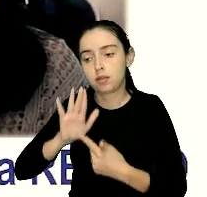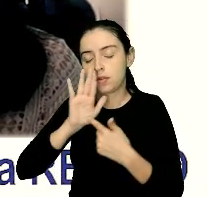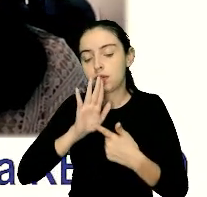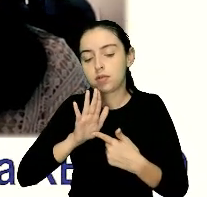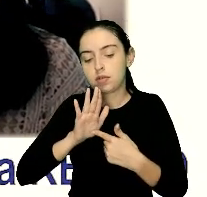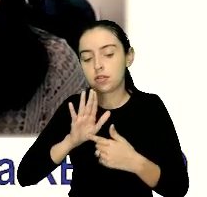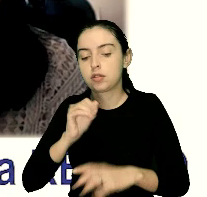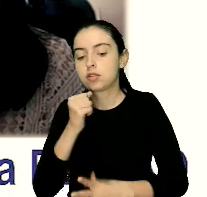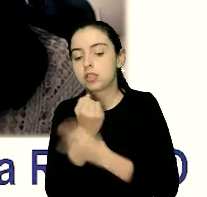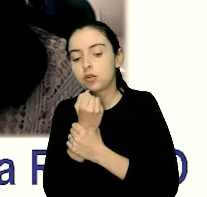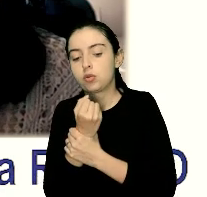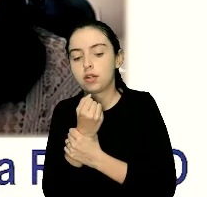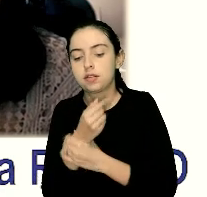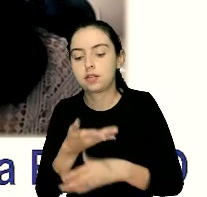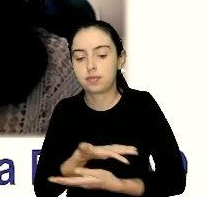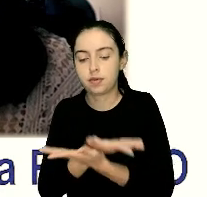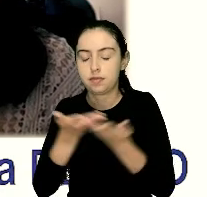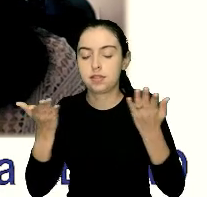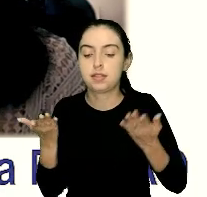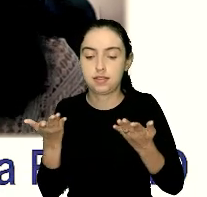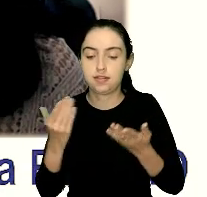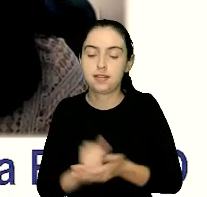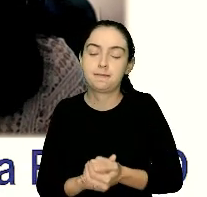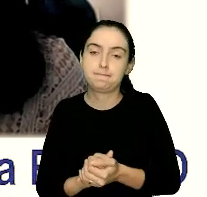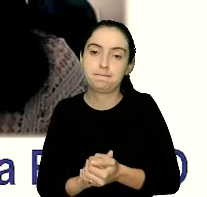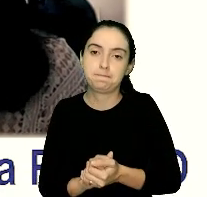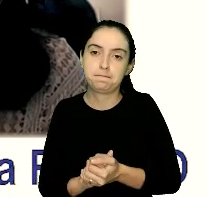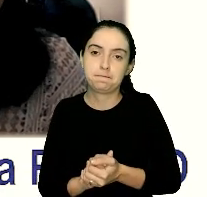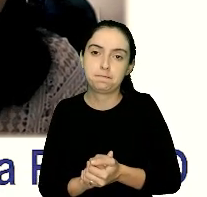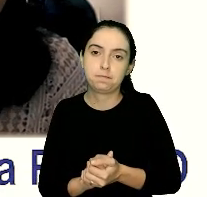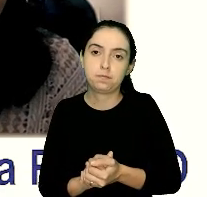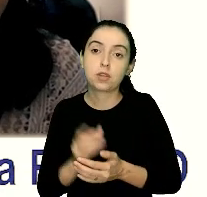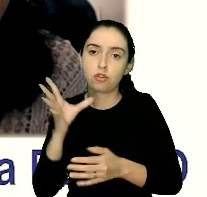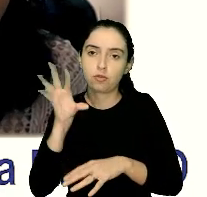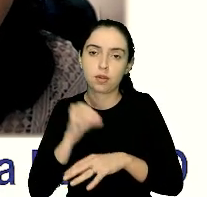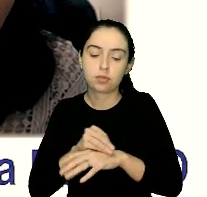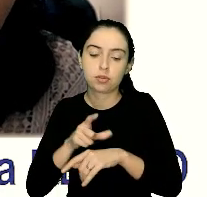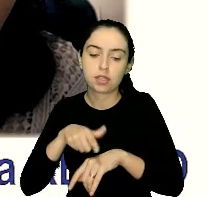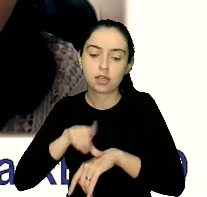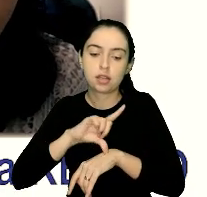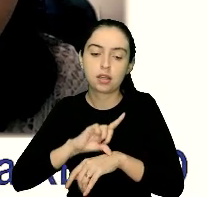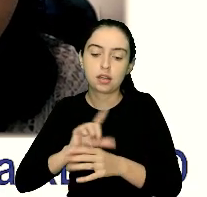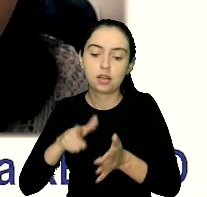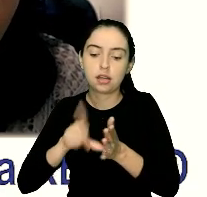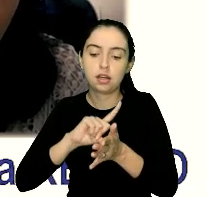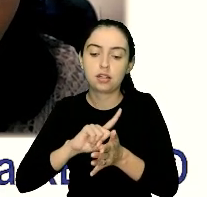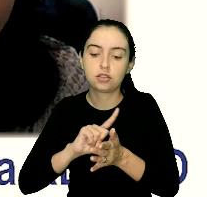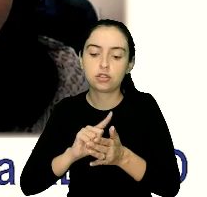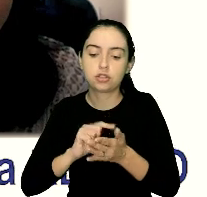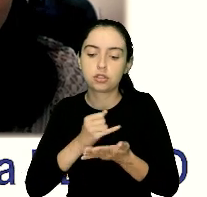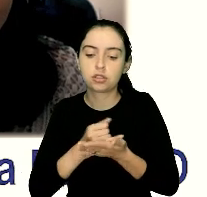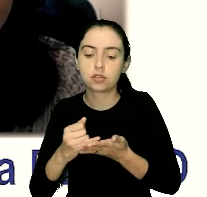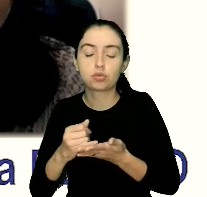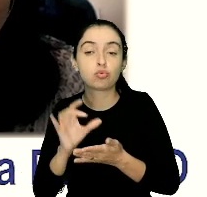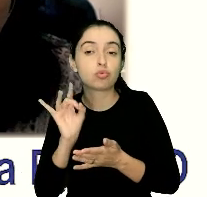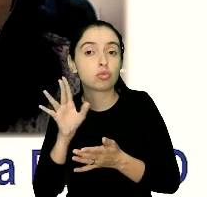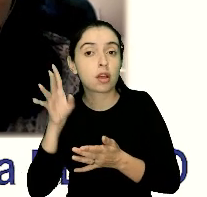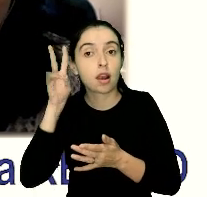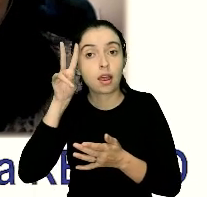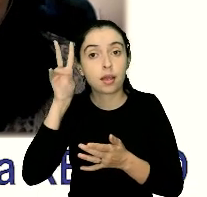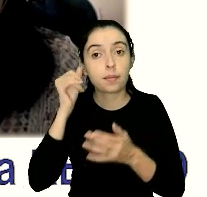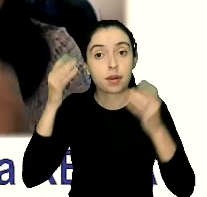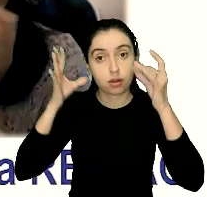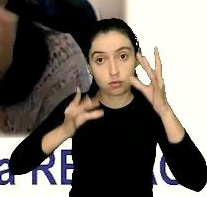tá? Então, vamos lá. Antes de começar, só lembrando da audiodescrição.